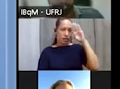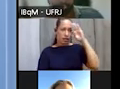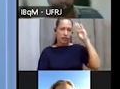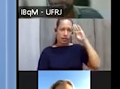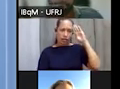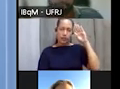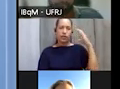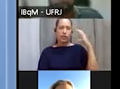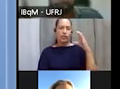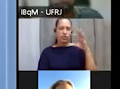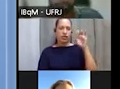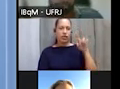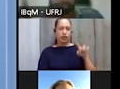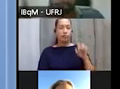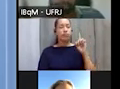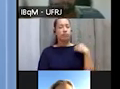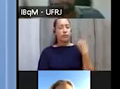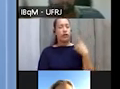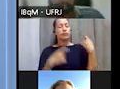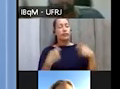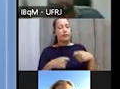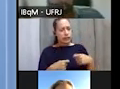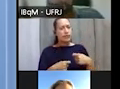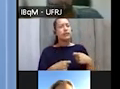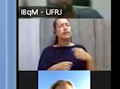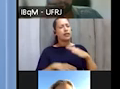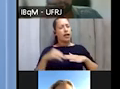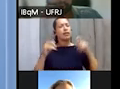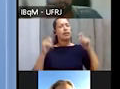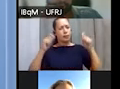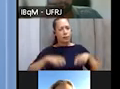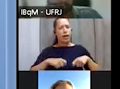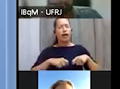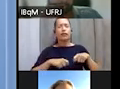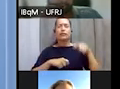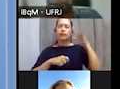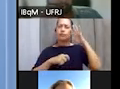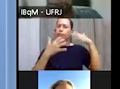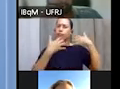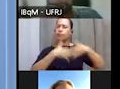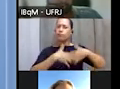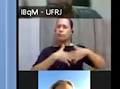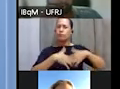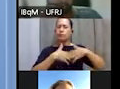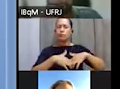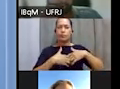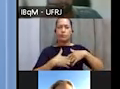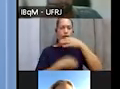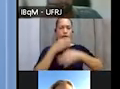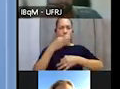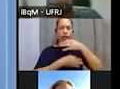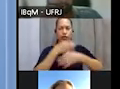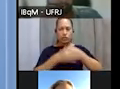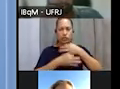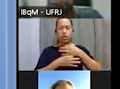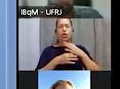cientistas. Nós temos que ser capazes de fazer a reflexão crítica daquilo que nos é